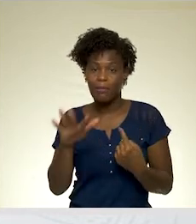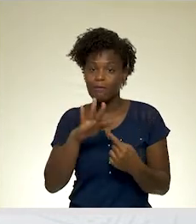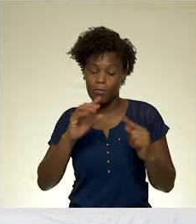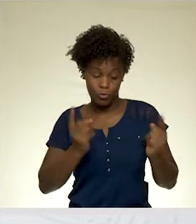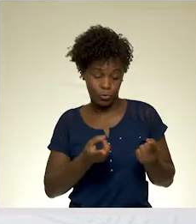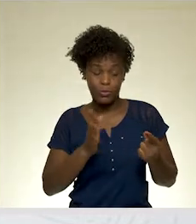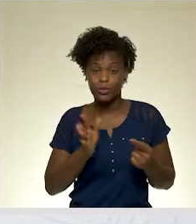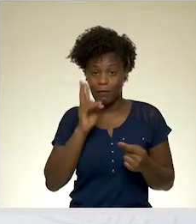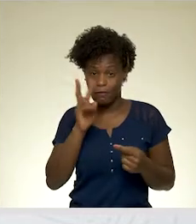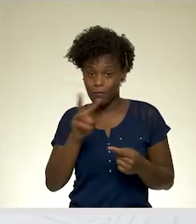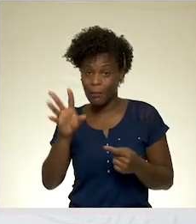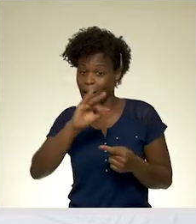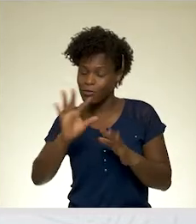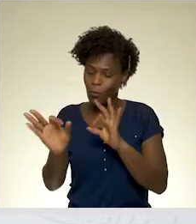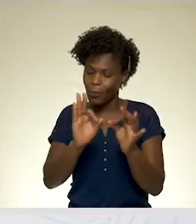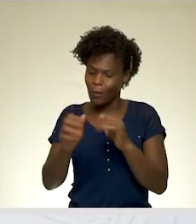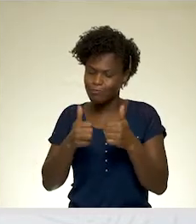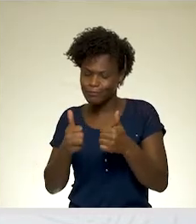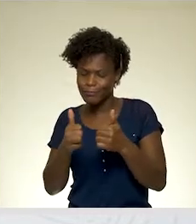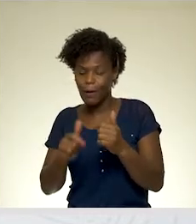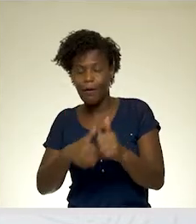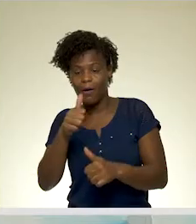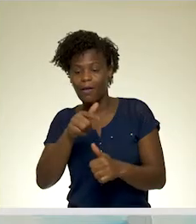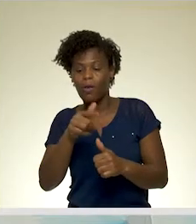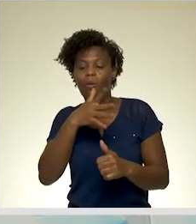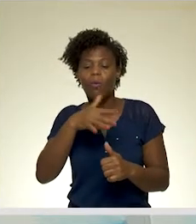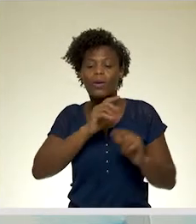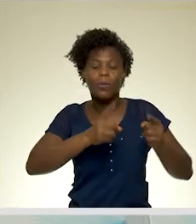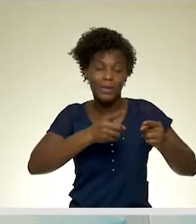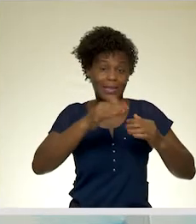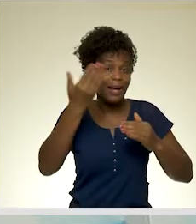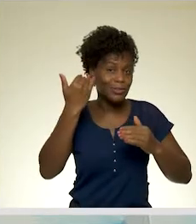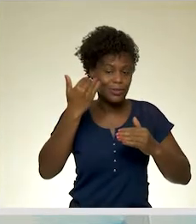de uma forma resumida, de uma forma mais bem organizada, onde partimos da